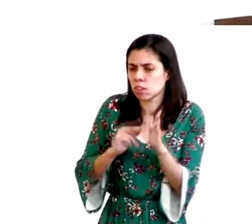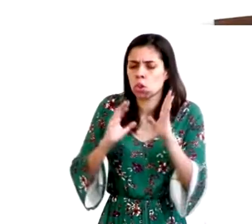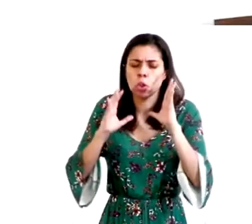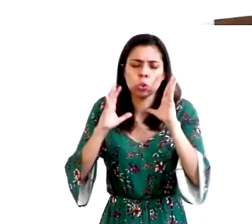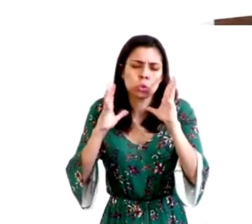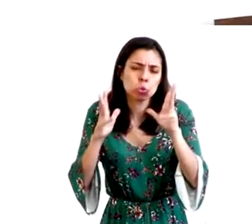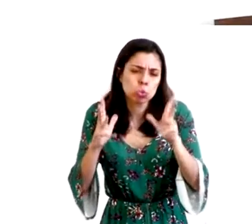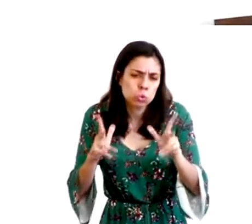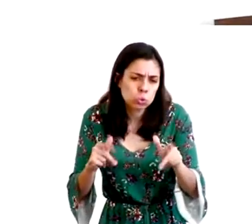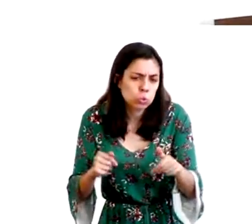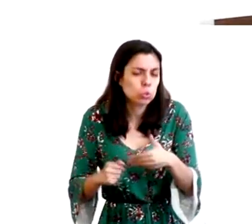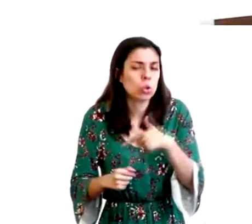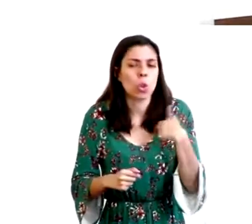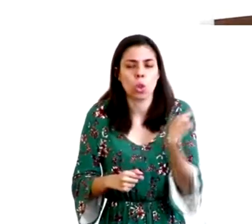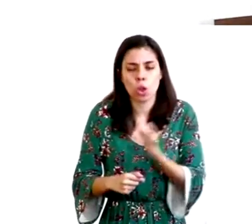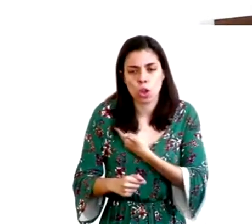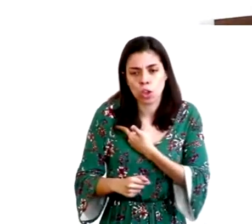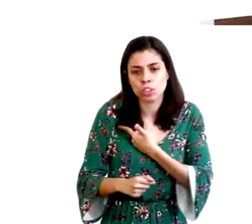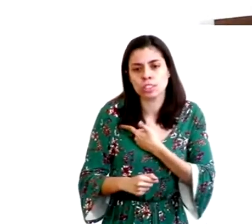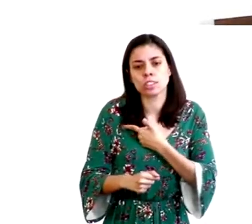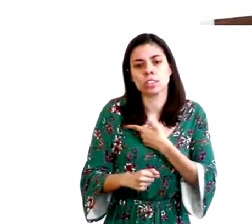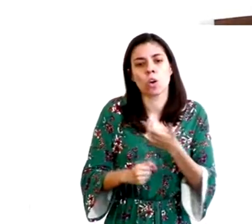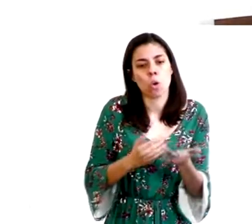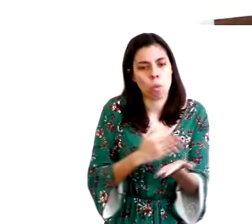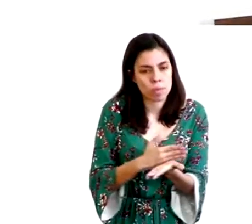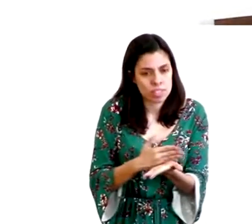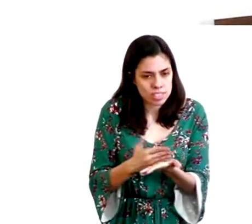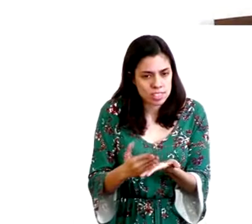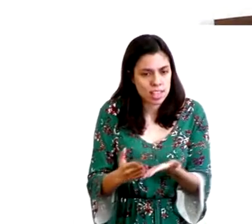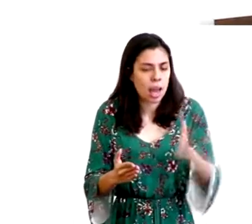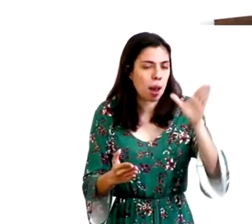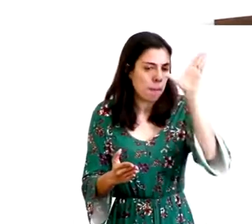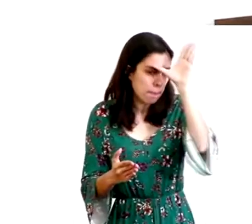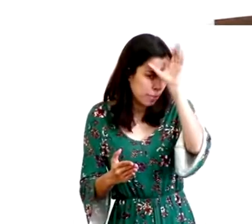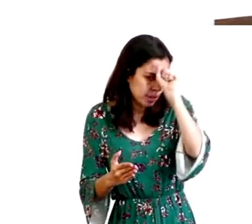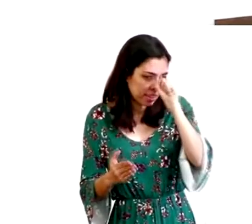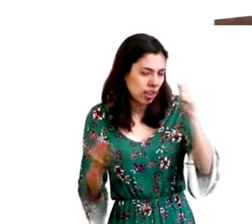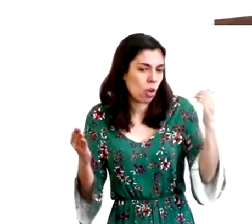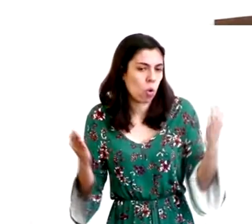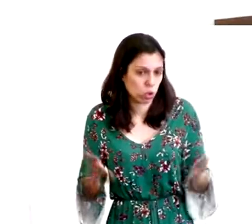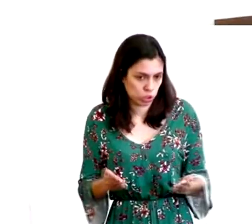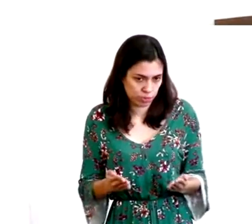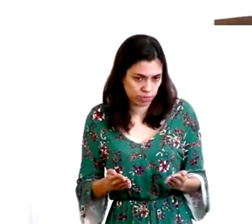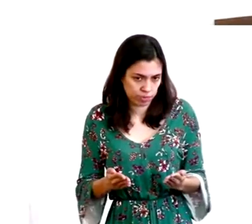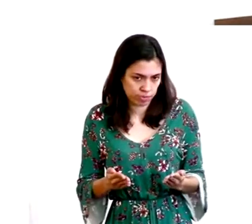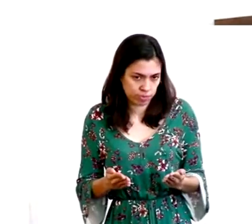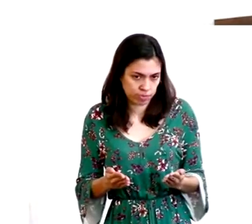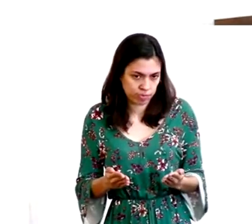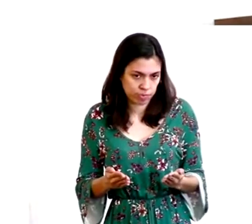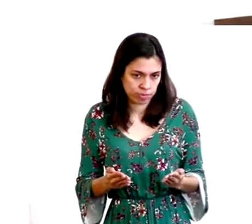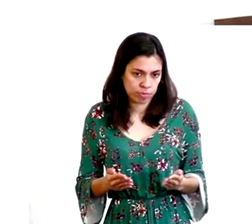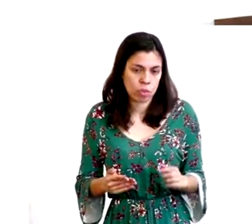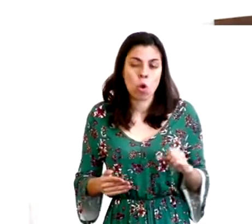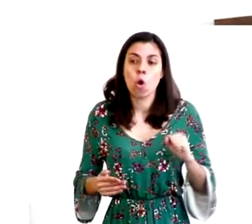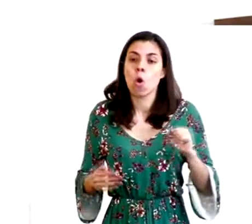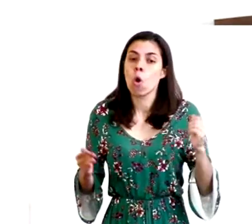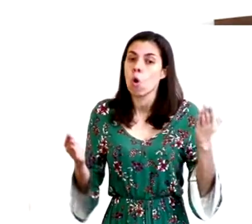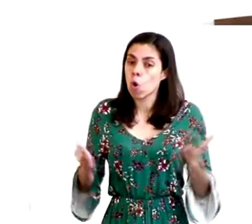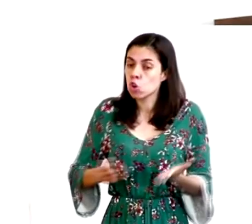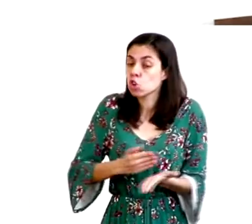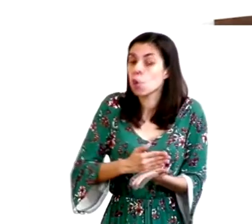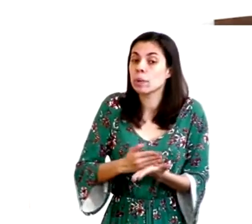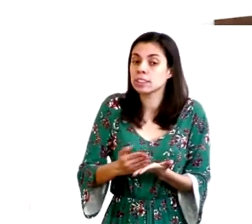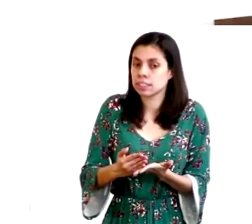E os 2 pontos serão o contexto geral, ou seja, uma olhada geral no livro, no Evangelho de